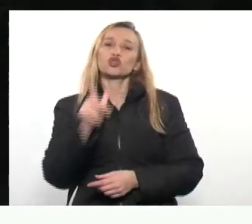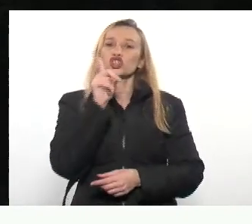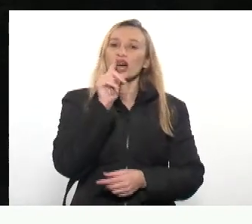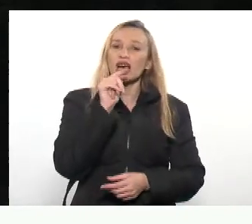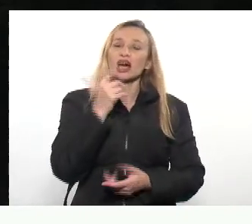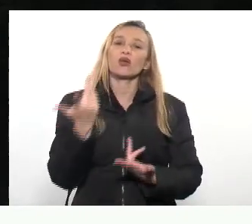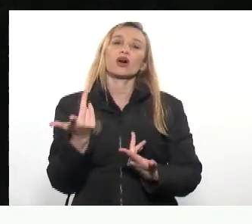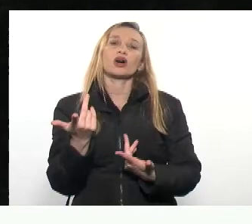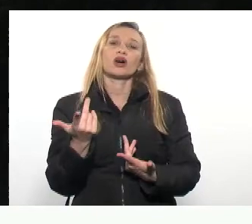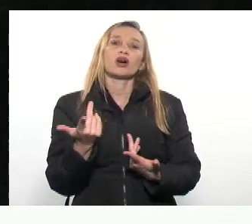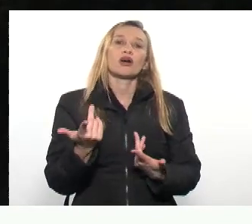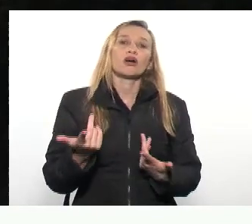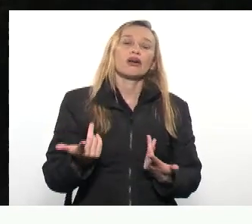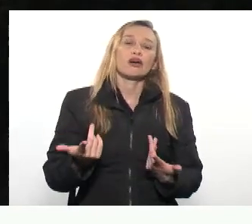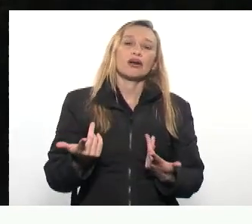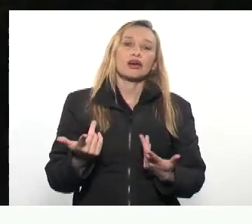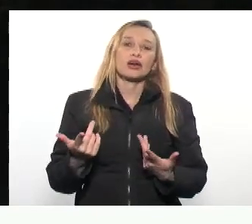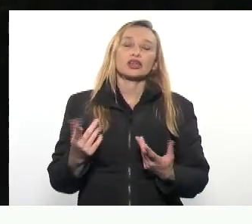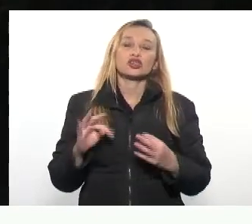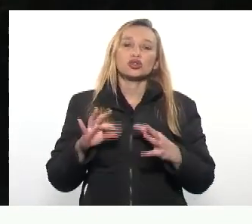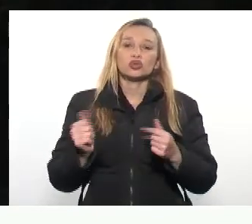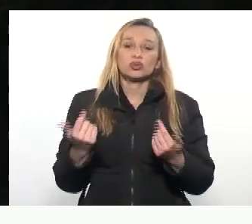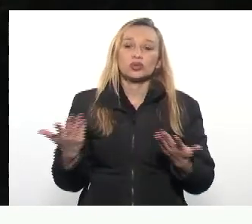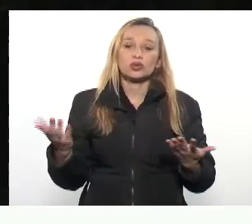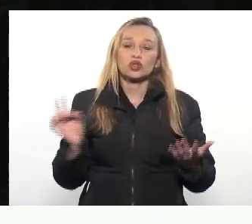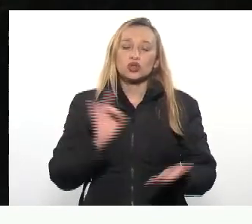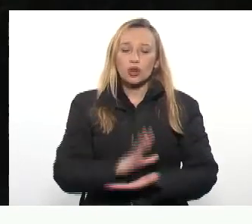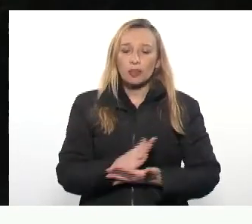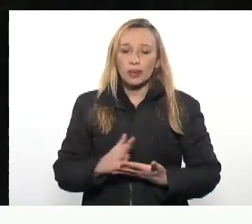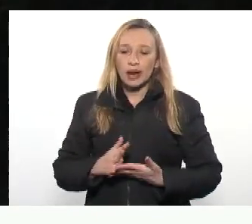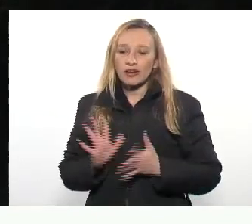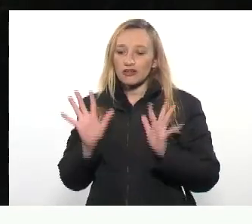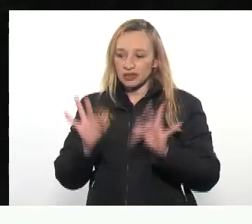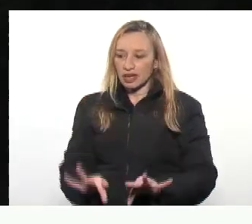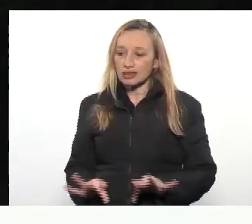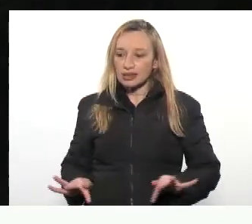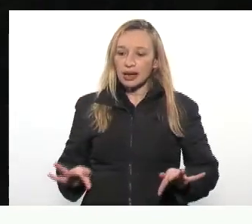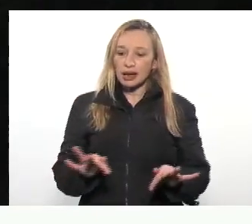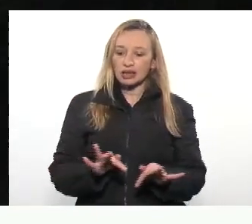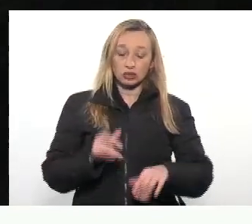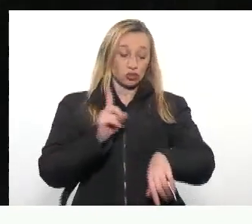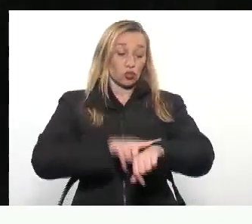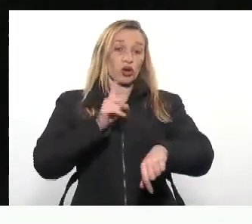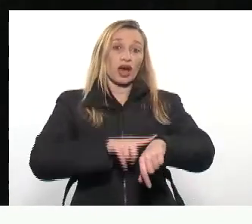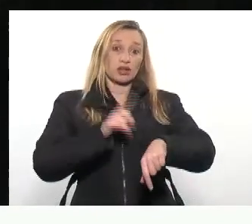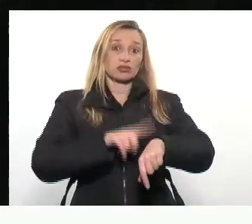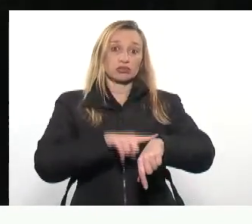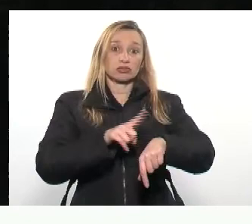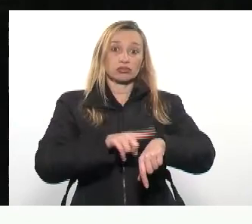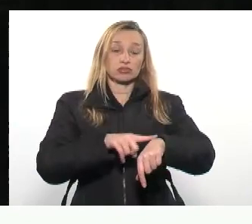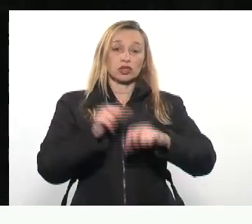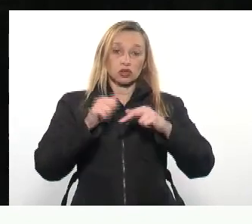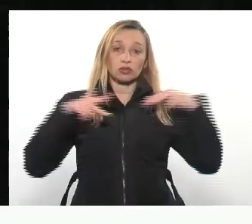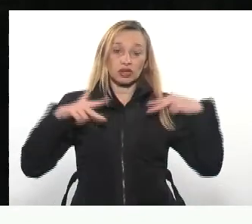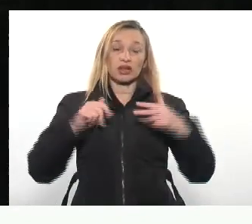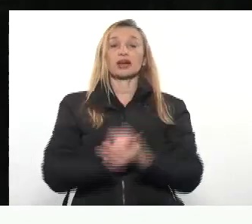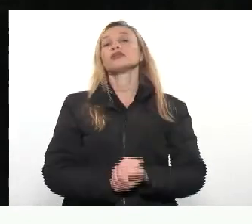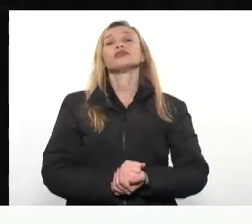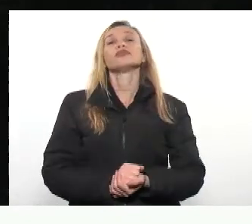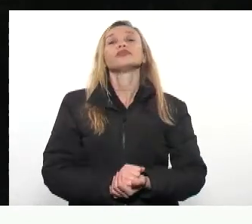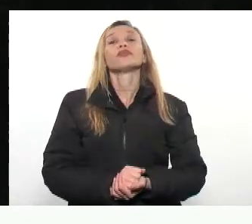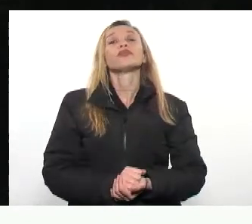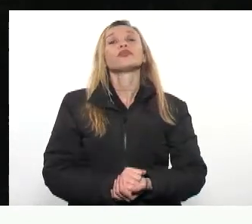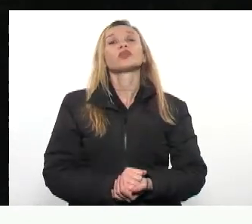saneamento, enfim. Mas só para concluir, já que a gente já está avançando no horário plenário,